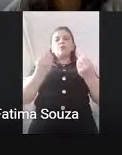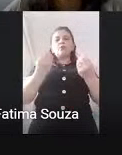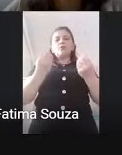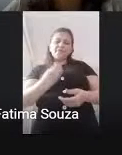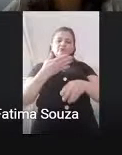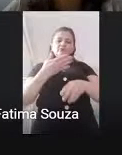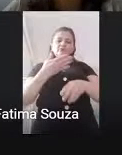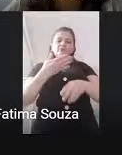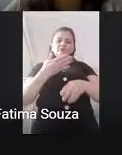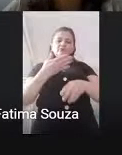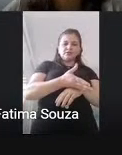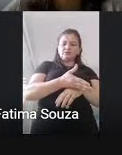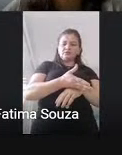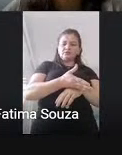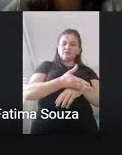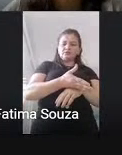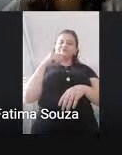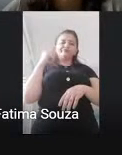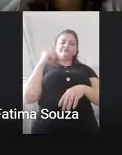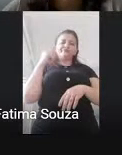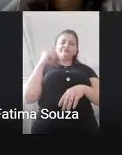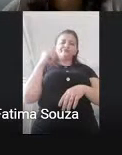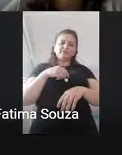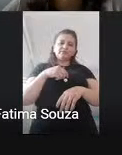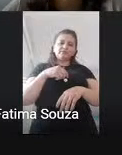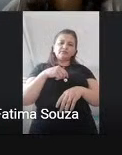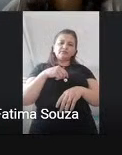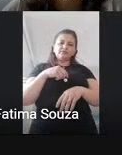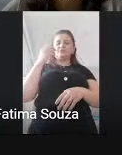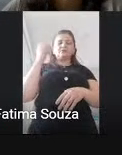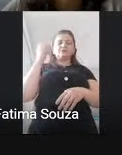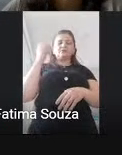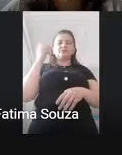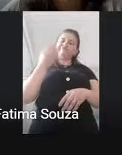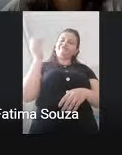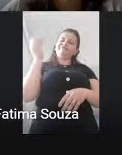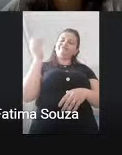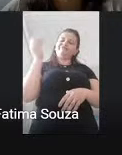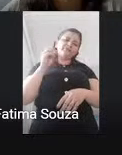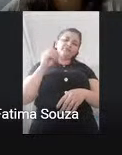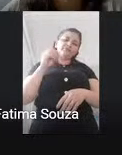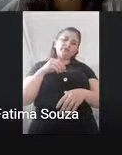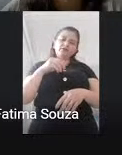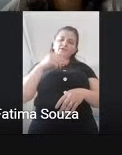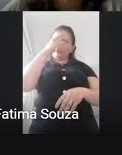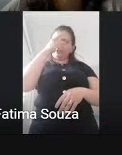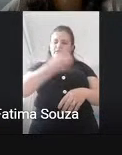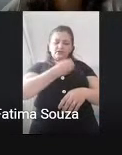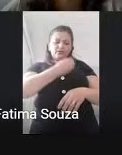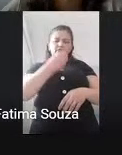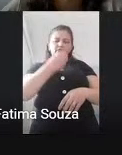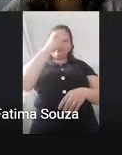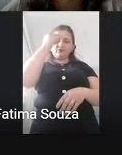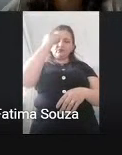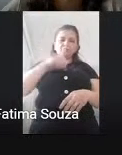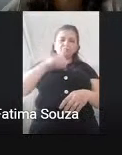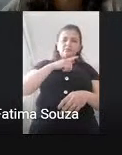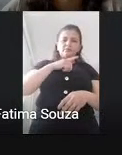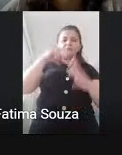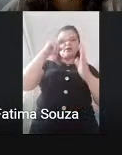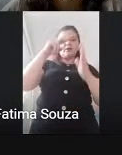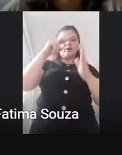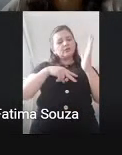do desengano, né? Porque tem muito do desengano na vida dessas pessoas, da própria leitura do serviço com